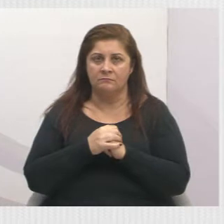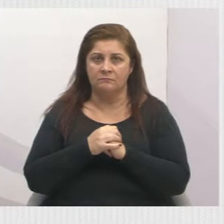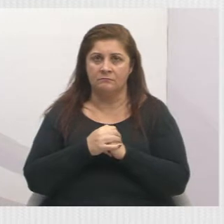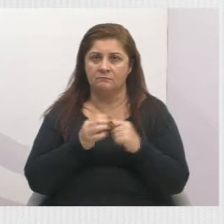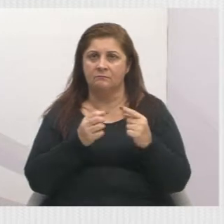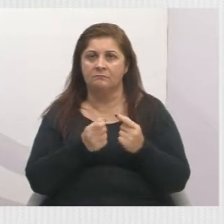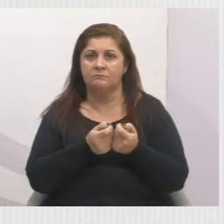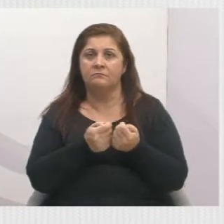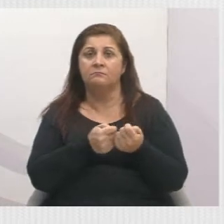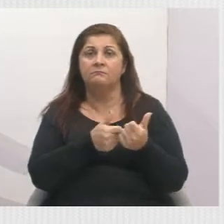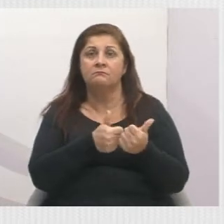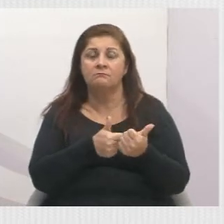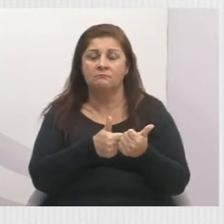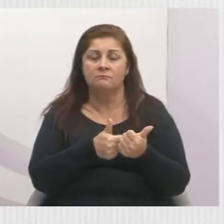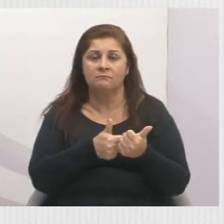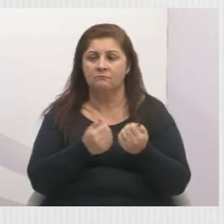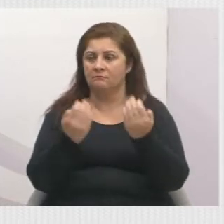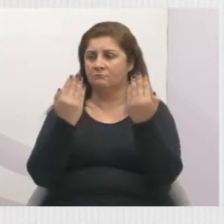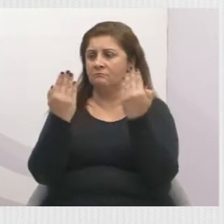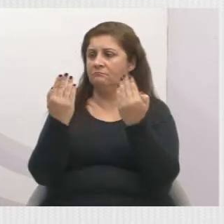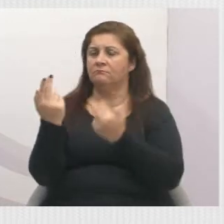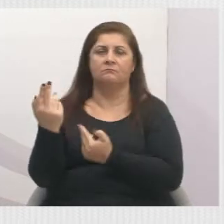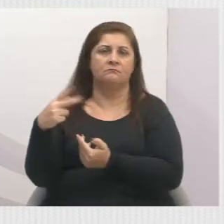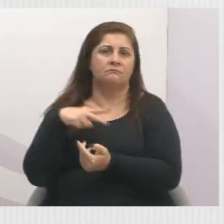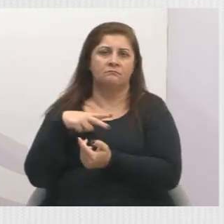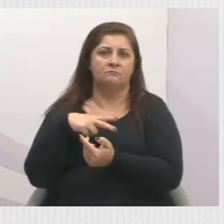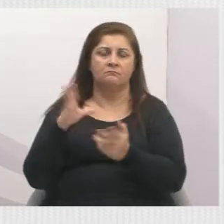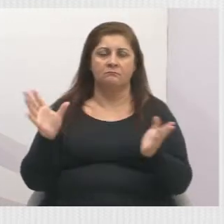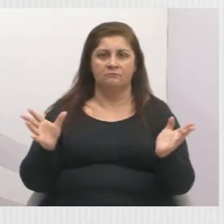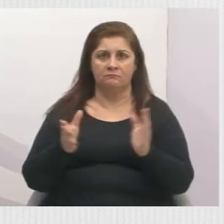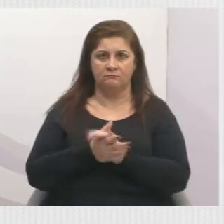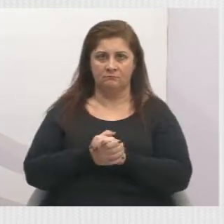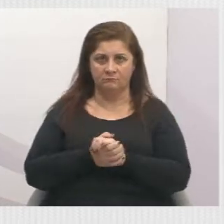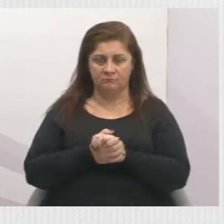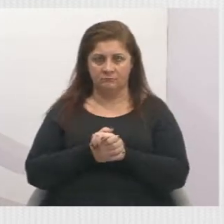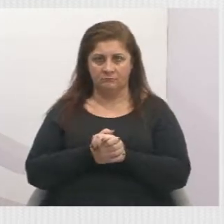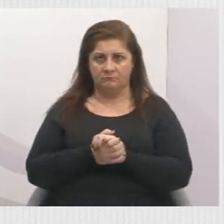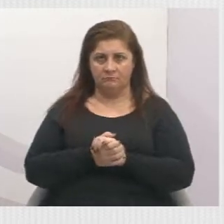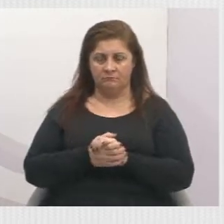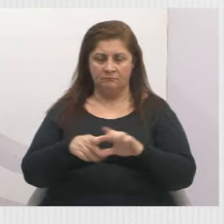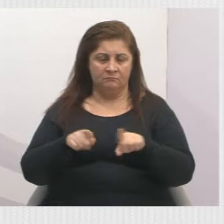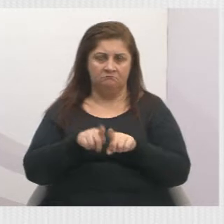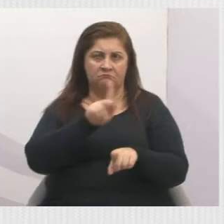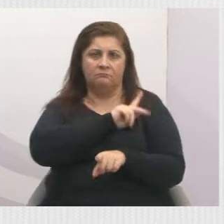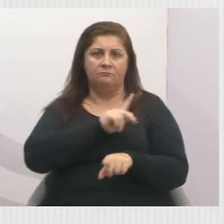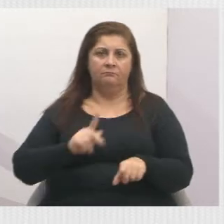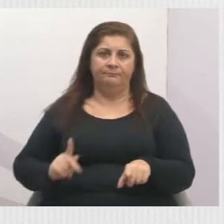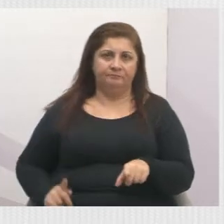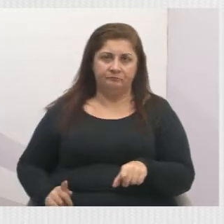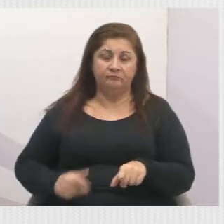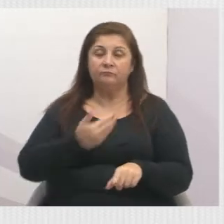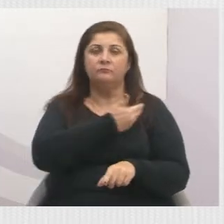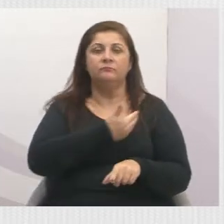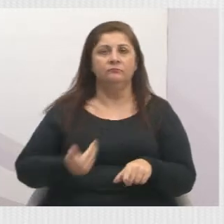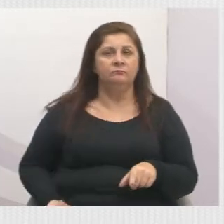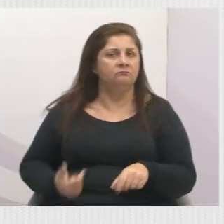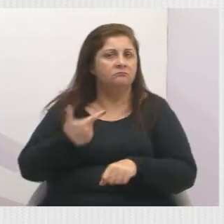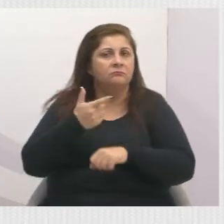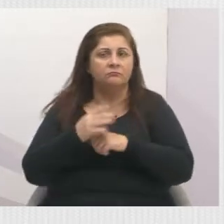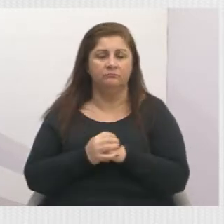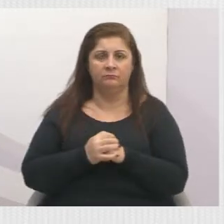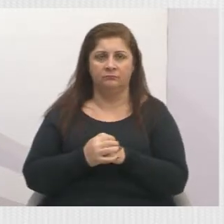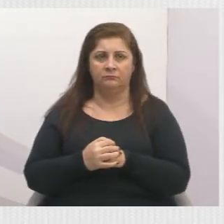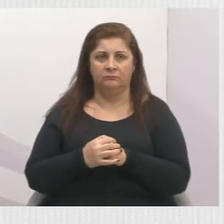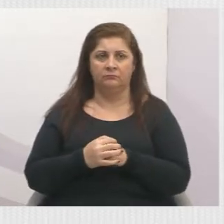benefício equiparado nem no setor privado, nem nos regimes do governo federal e estadual, e nós temos